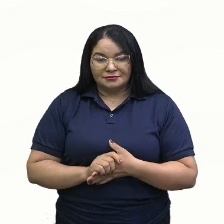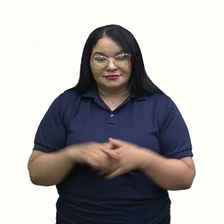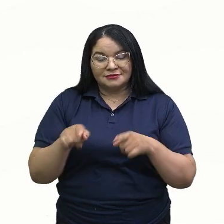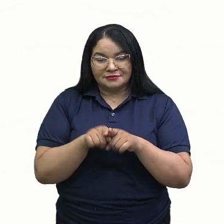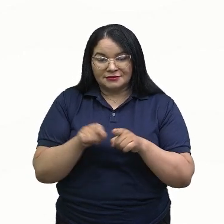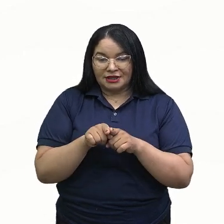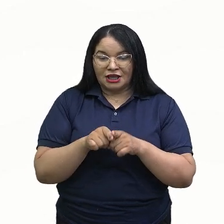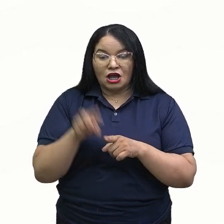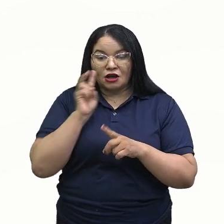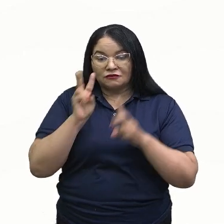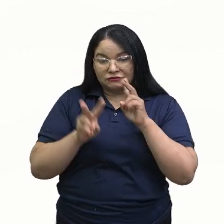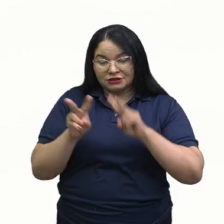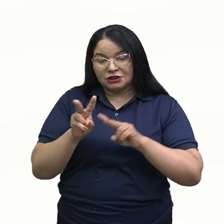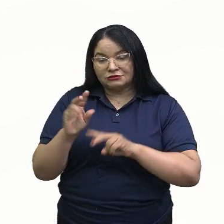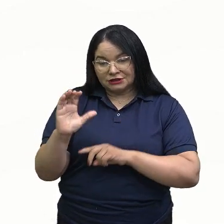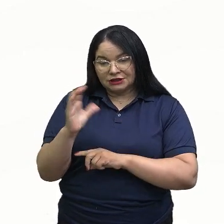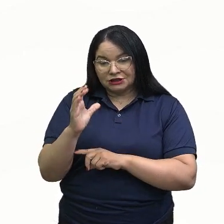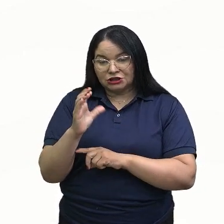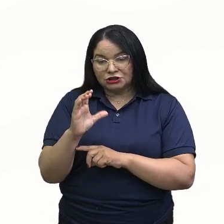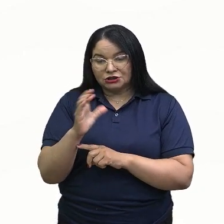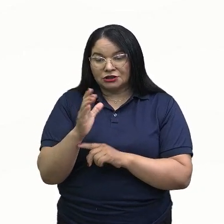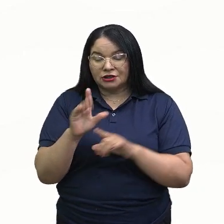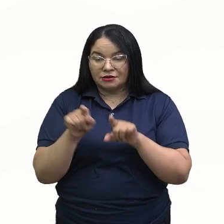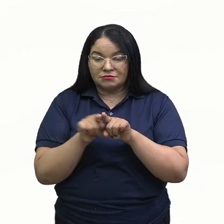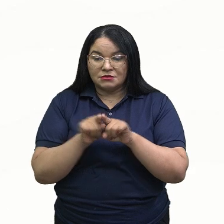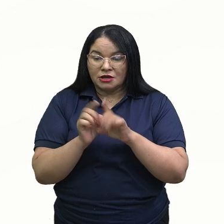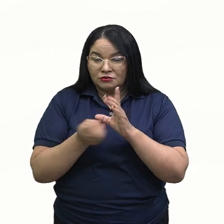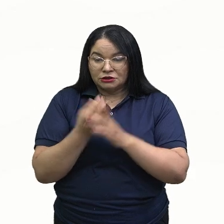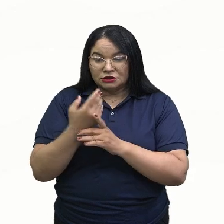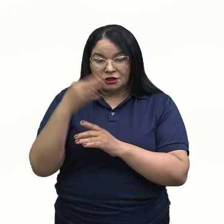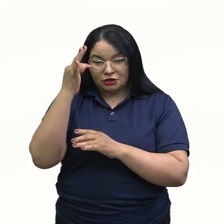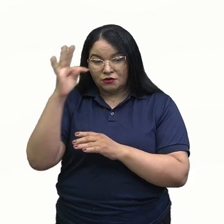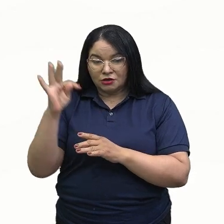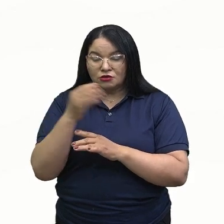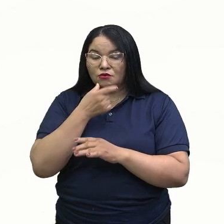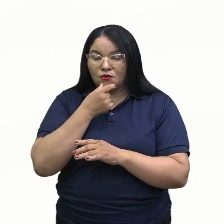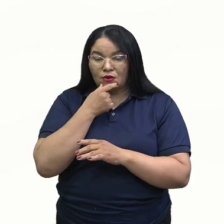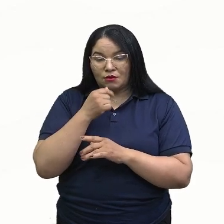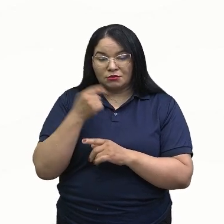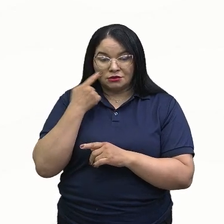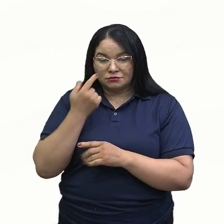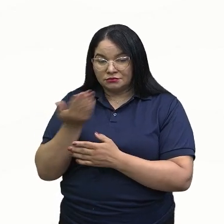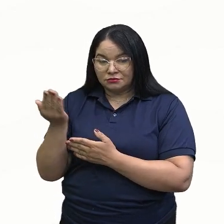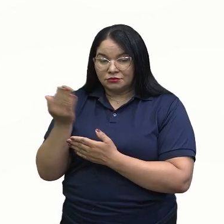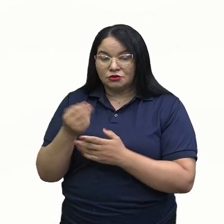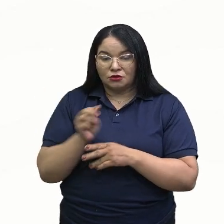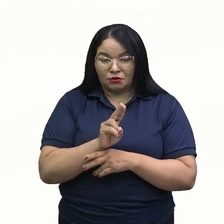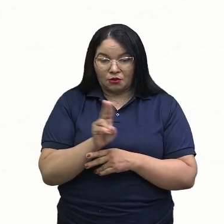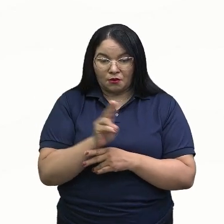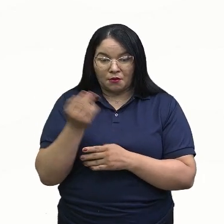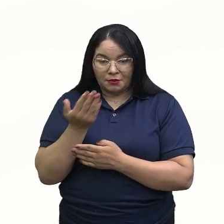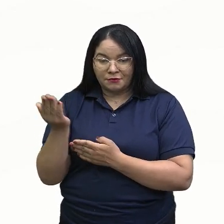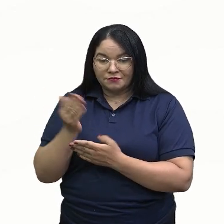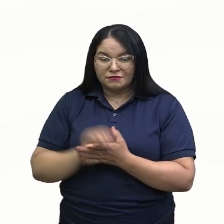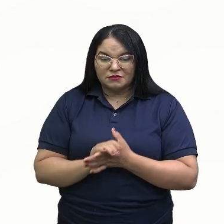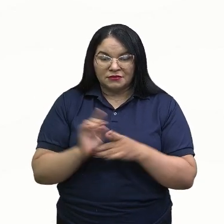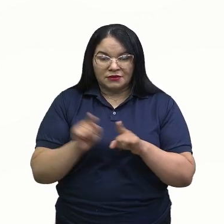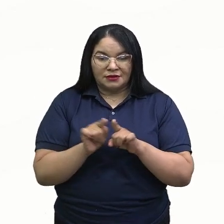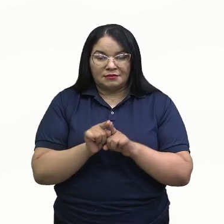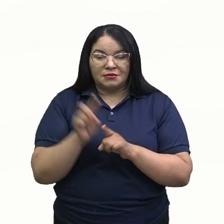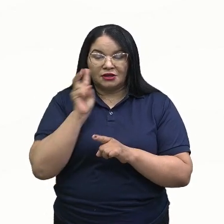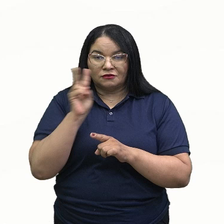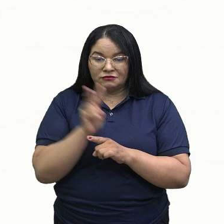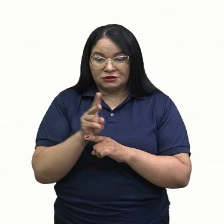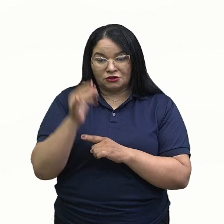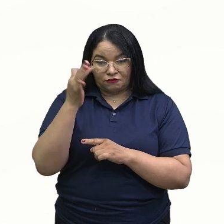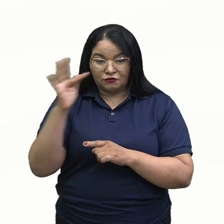partir da visão cientificista construída na teoria de Charles Darwin e da visão filosófica do